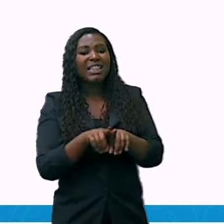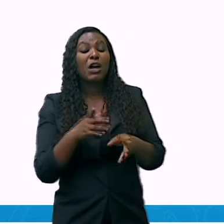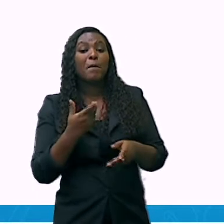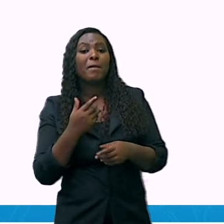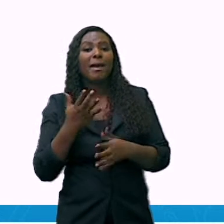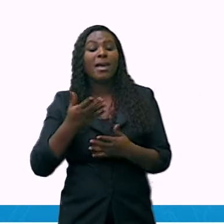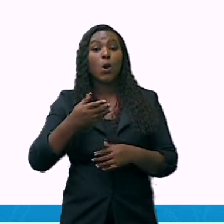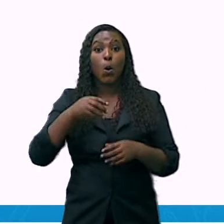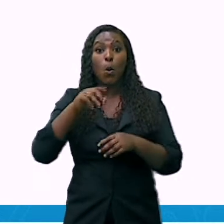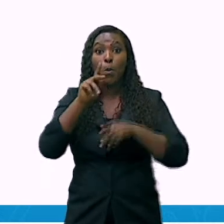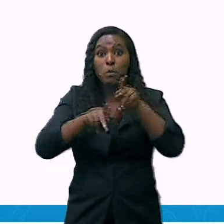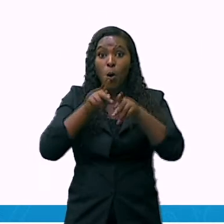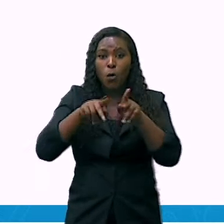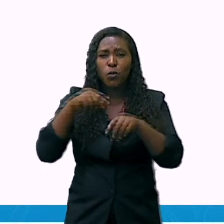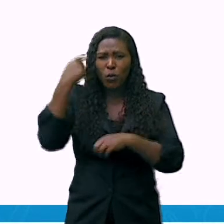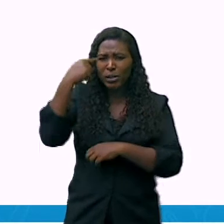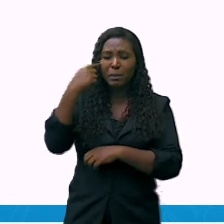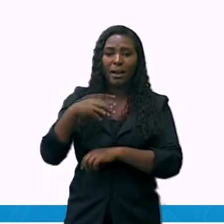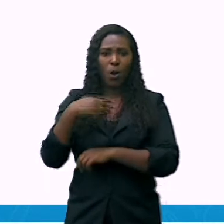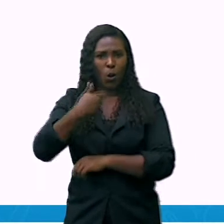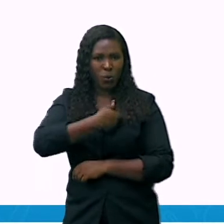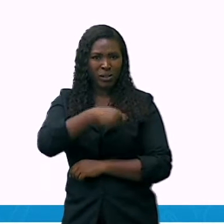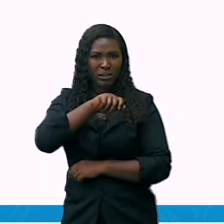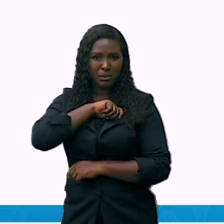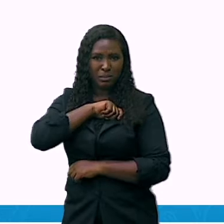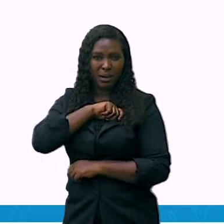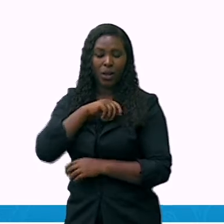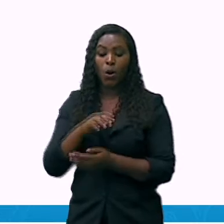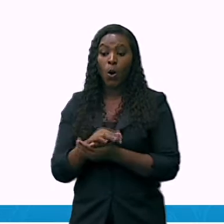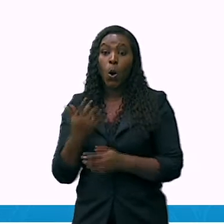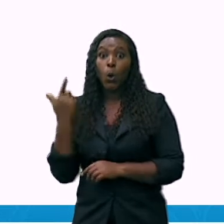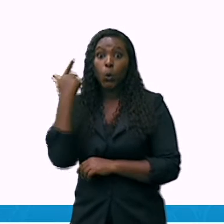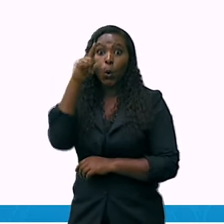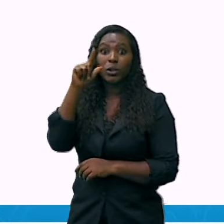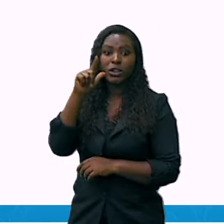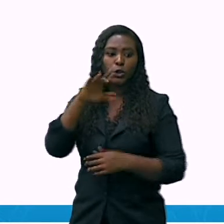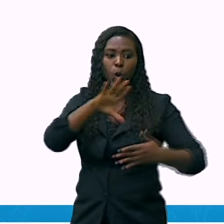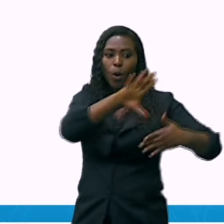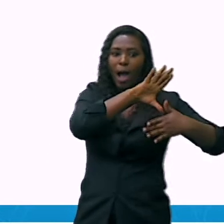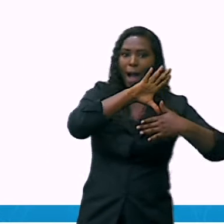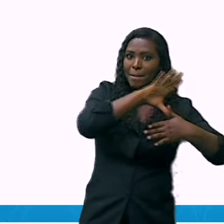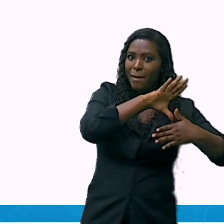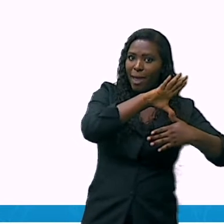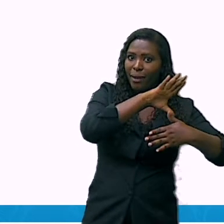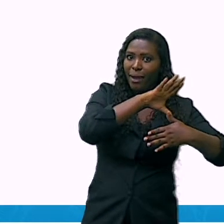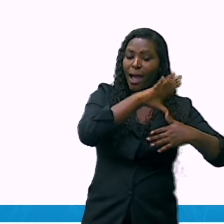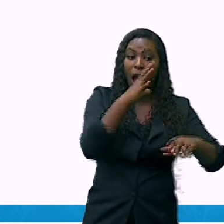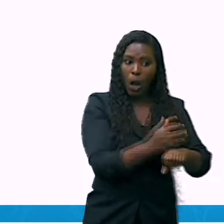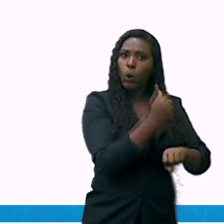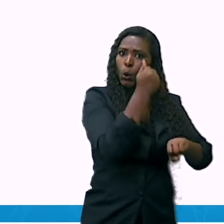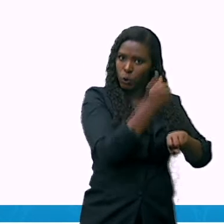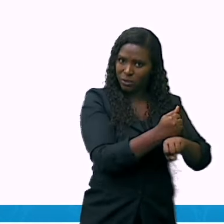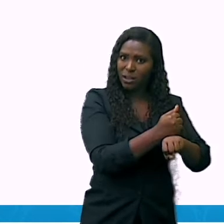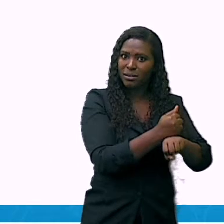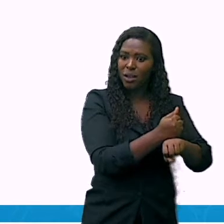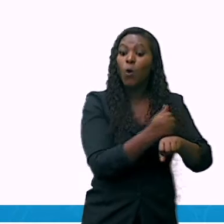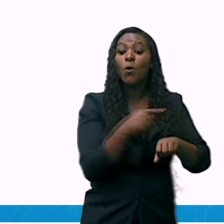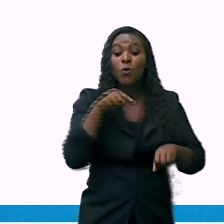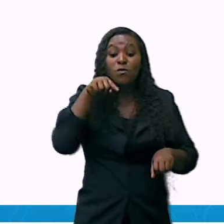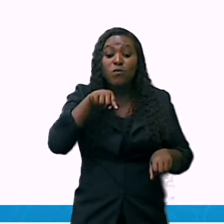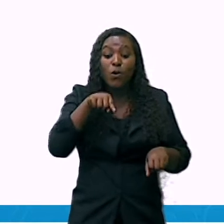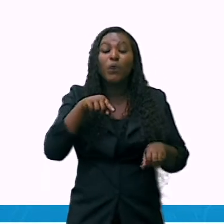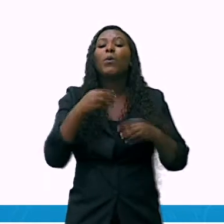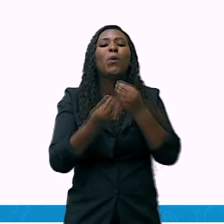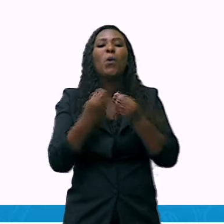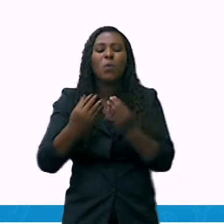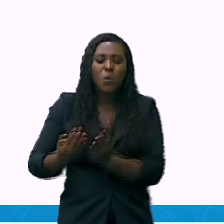conquistaram a América e posteriormente os portugueses chegaram até o território onde hoje é o